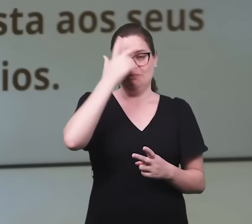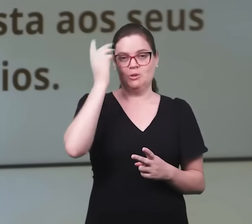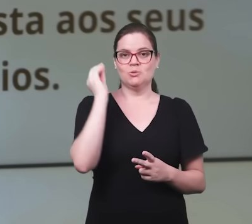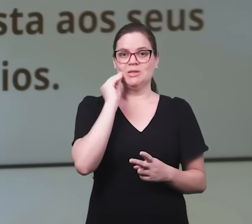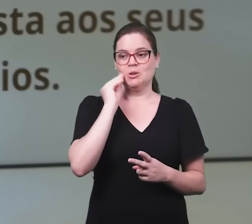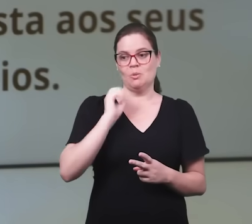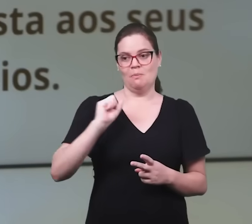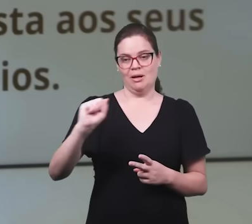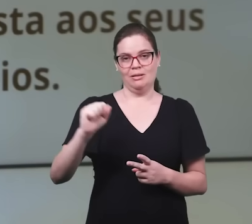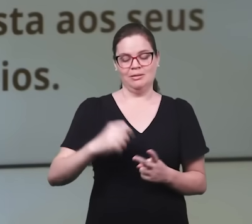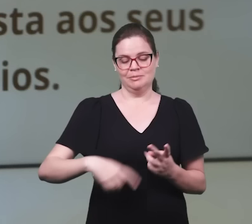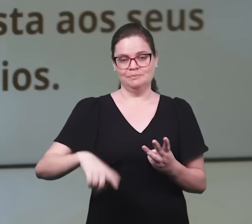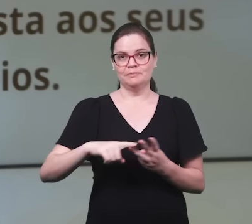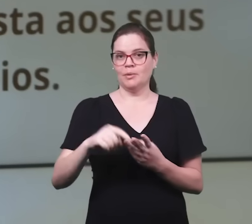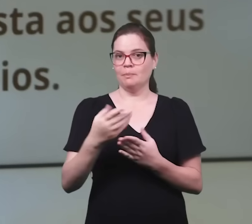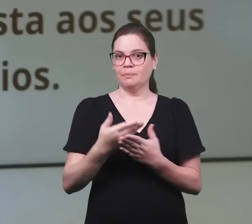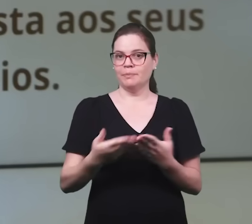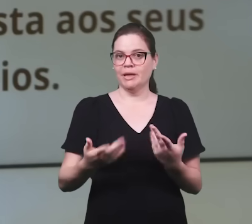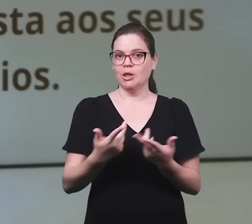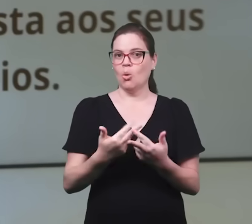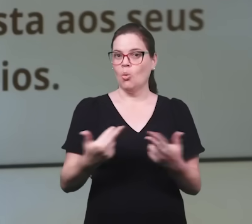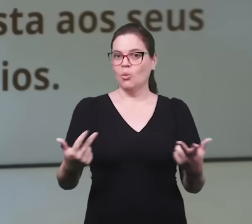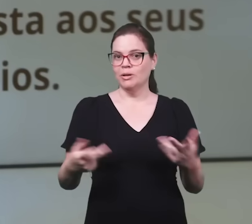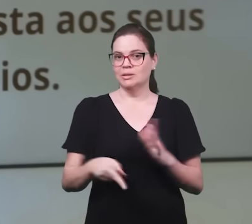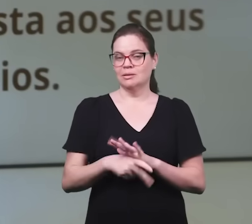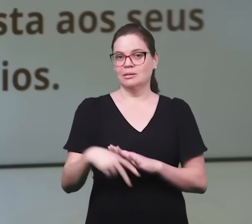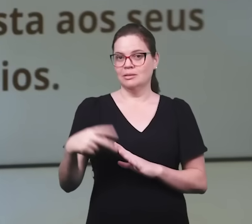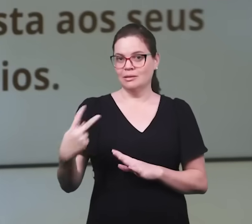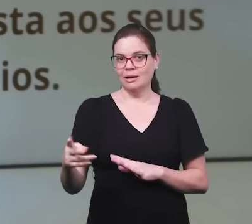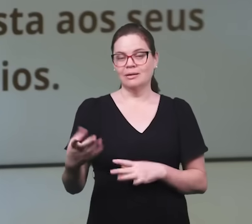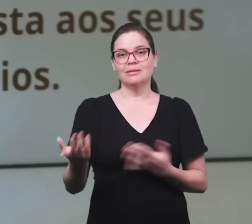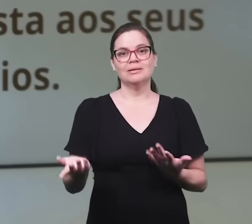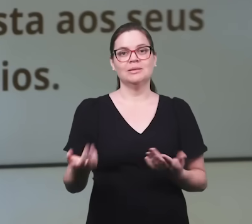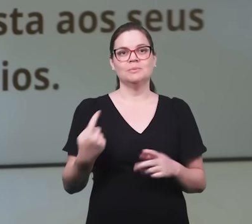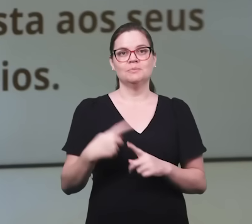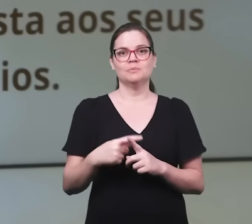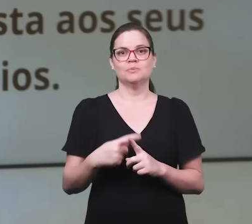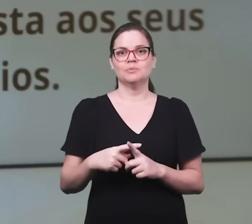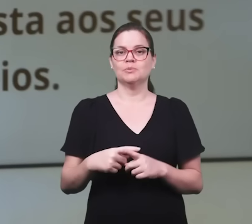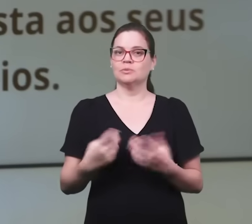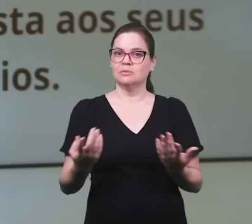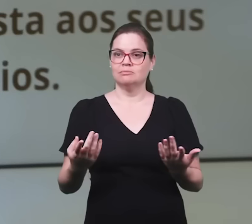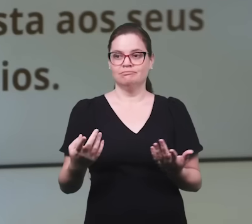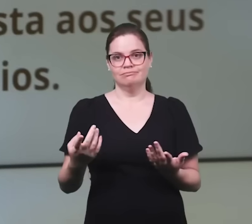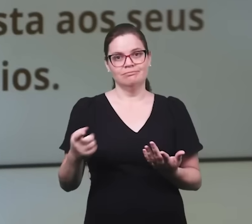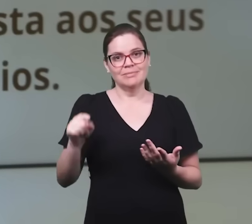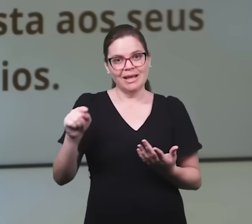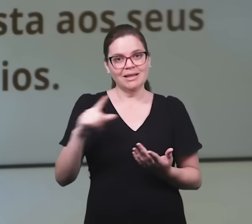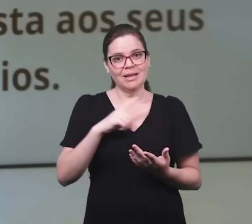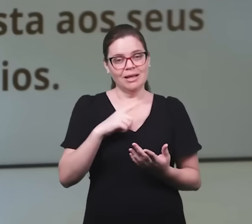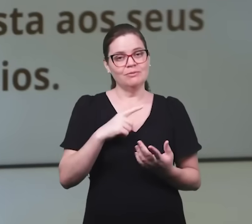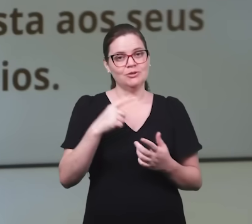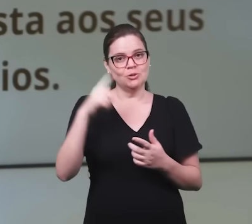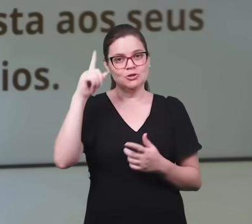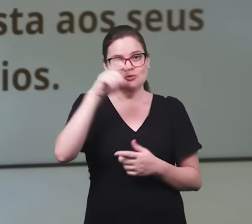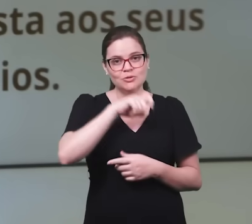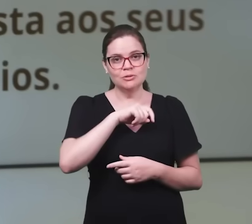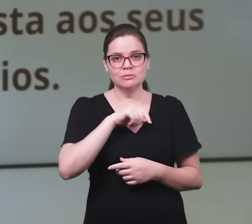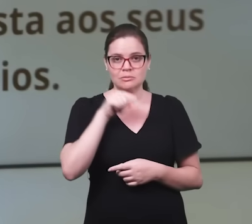afrontado, perdeu coisas que ele tinha. Você está se sentindo